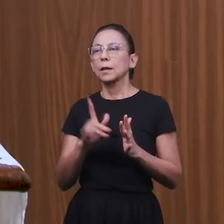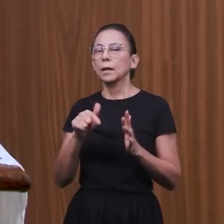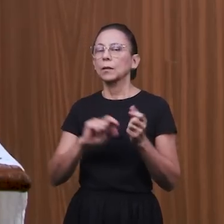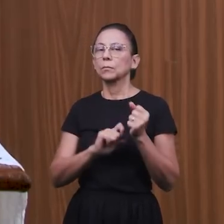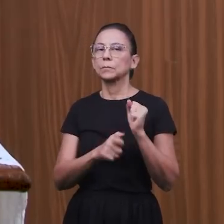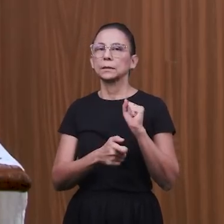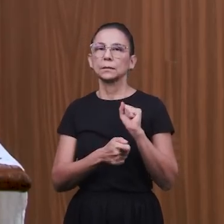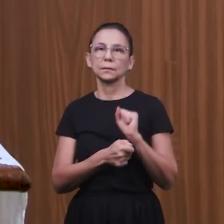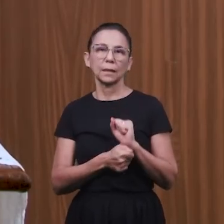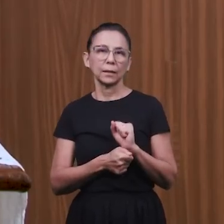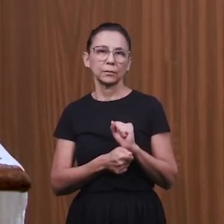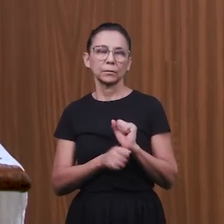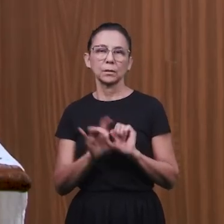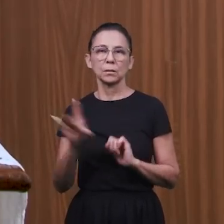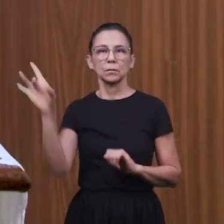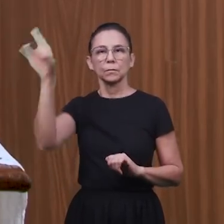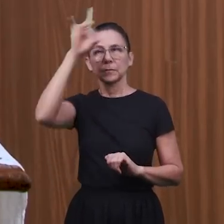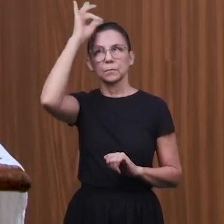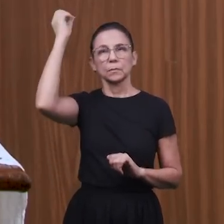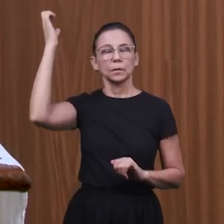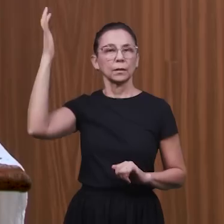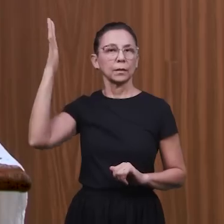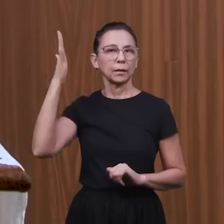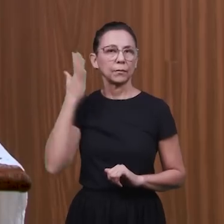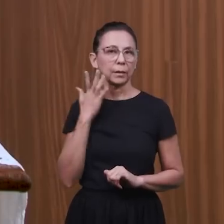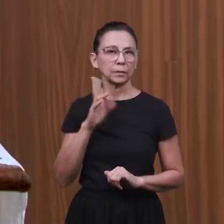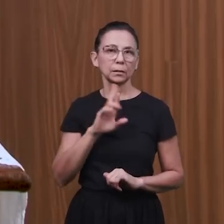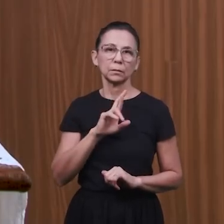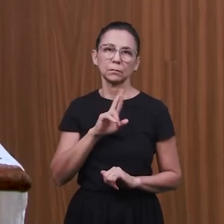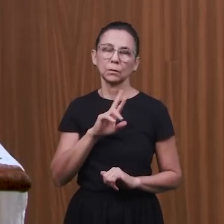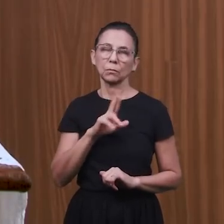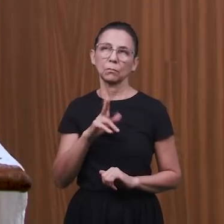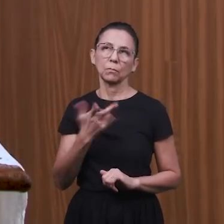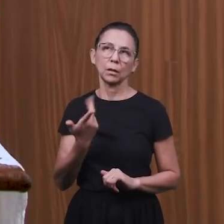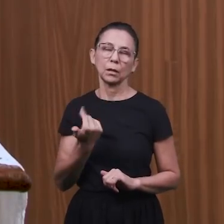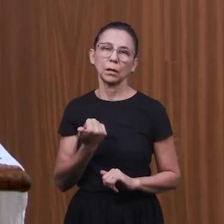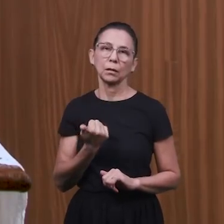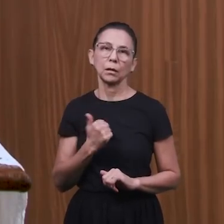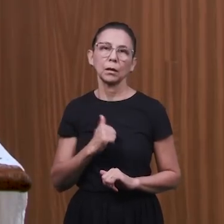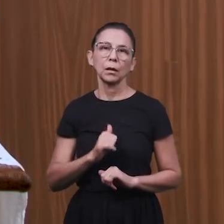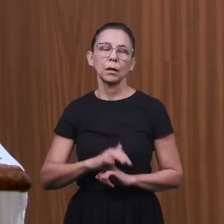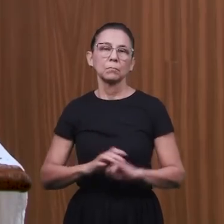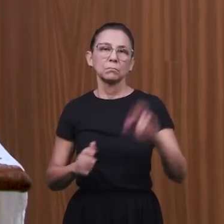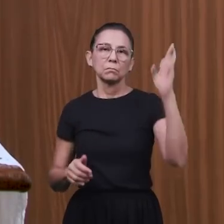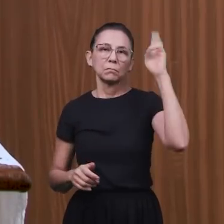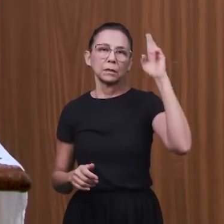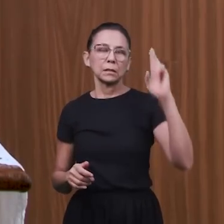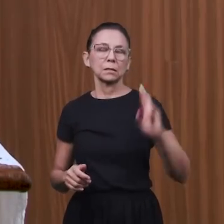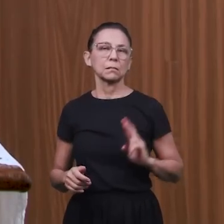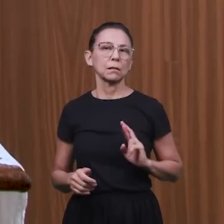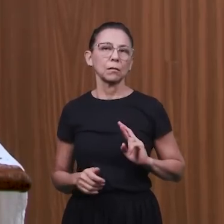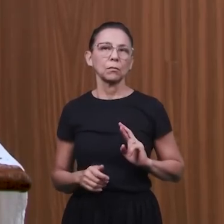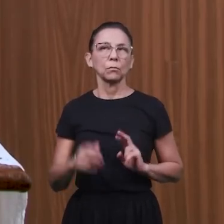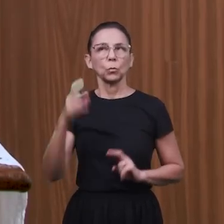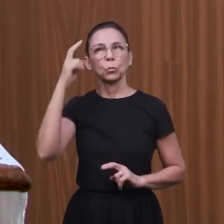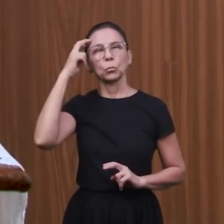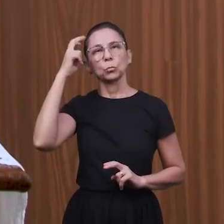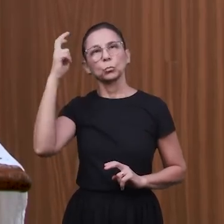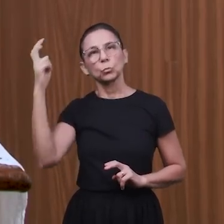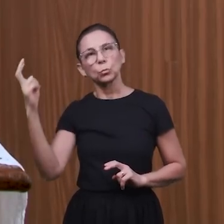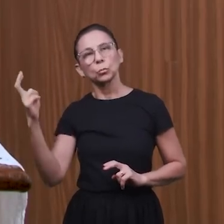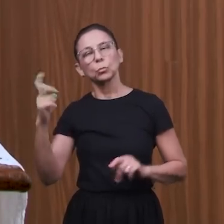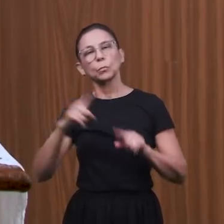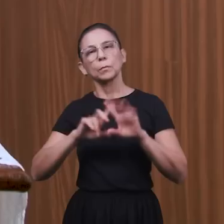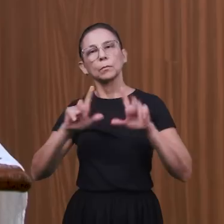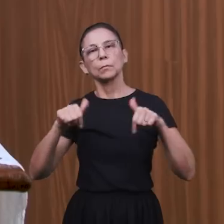só é revelado pela ação do Espírito Santo. Não é a lógica, não é o conhecimento humano, não é o intelecto,